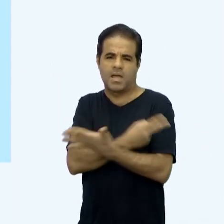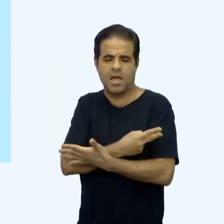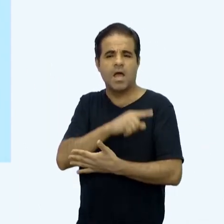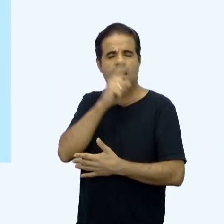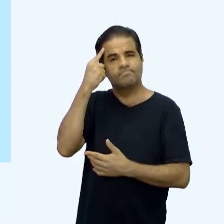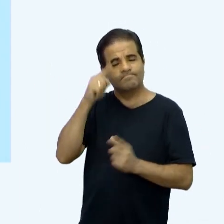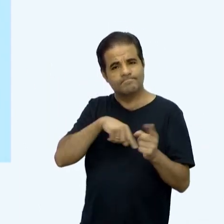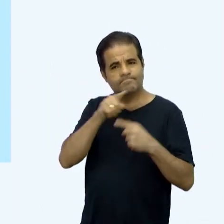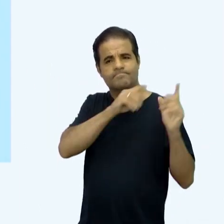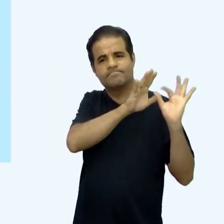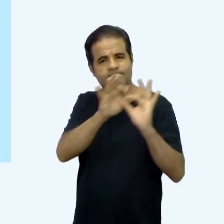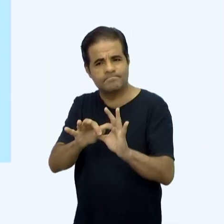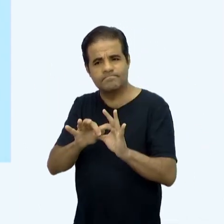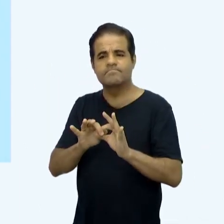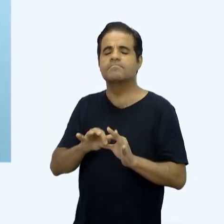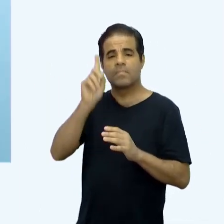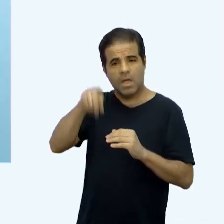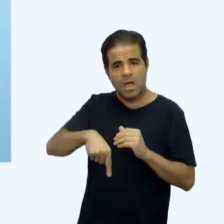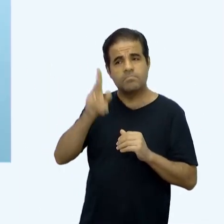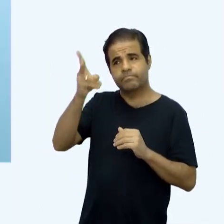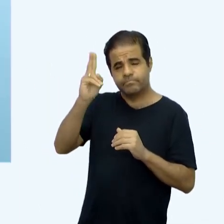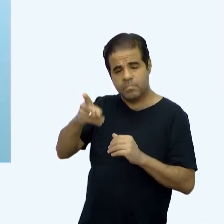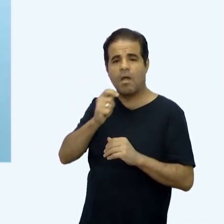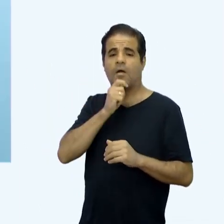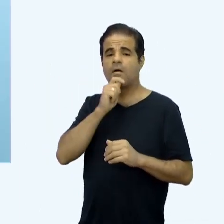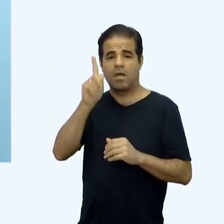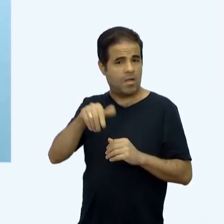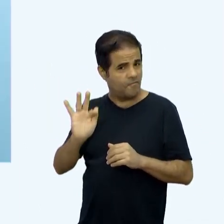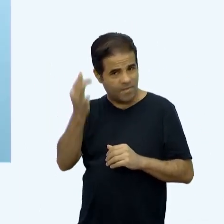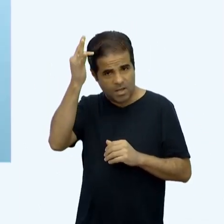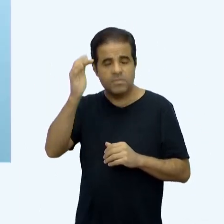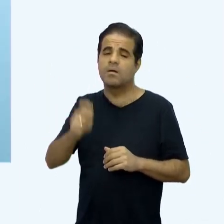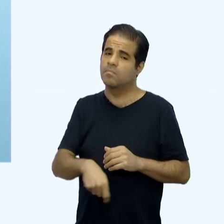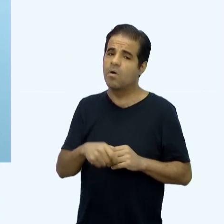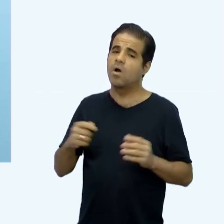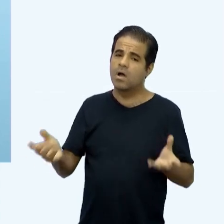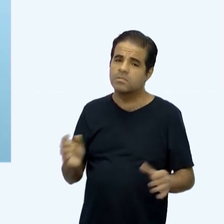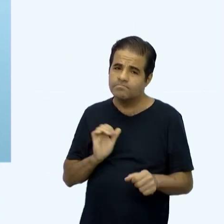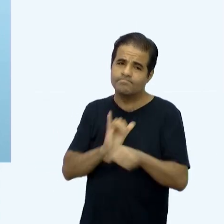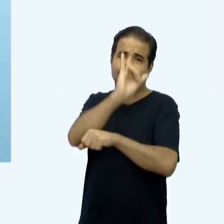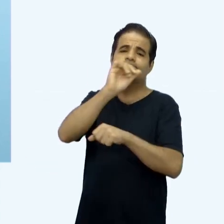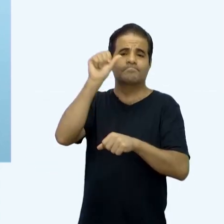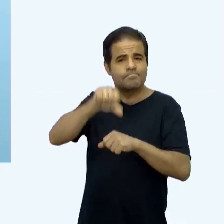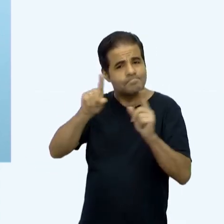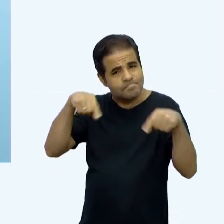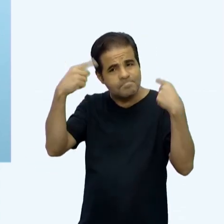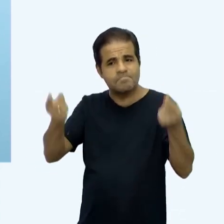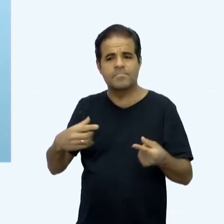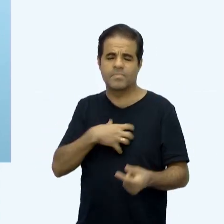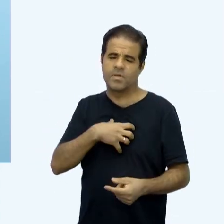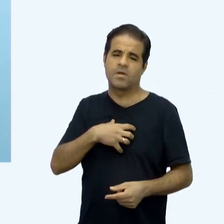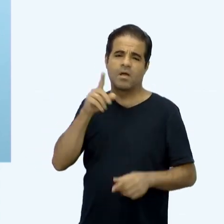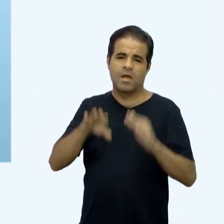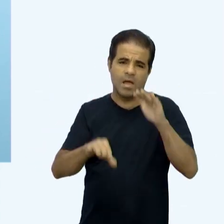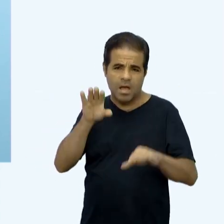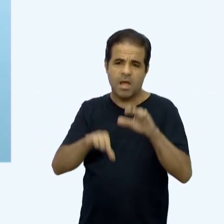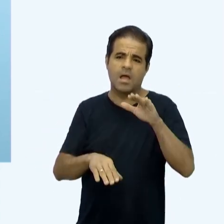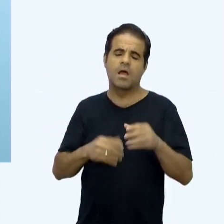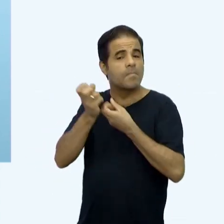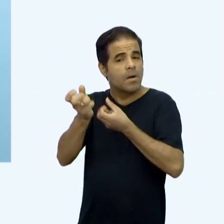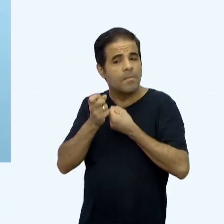intenção ou o contexto de uma mensagem, mesmo que ela não seja falsa, pode acabar contribuindo ainda mais para esse ciclo da